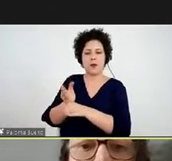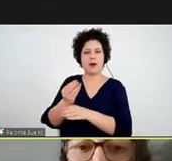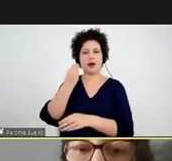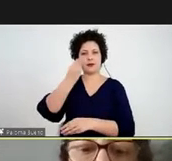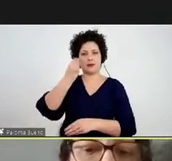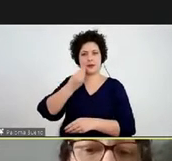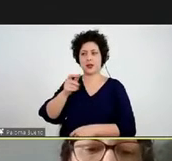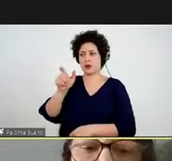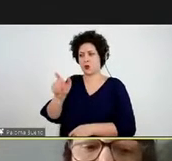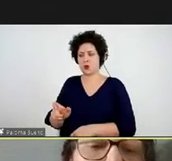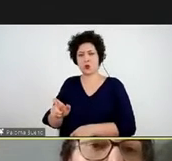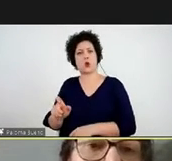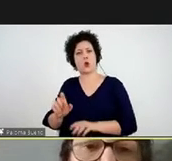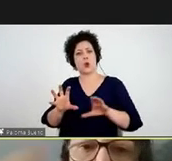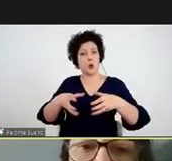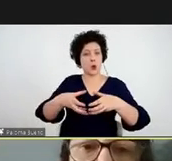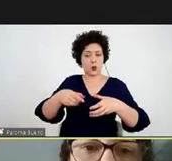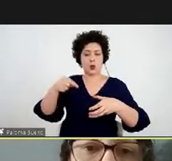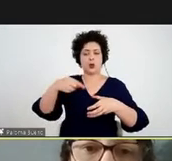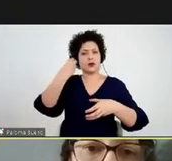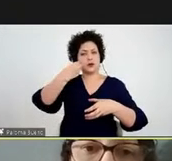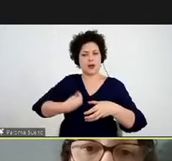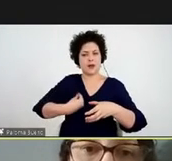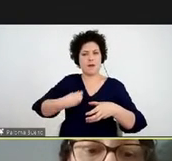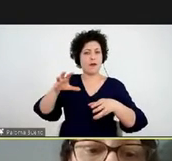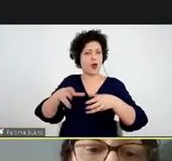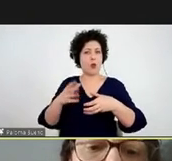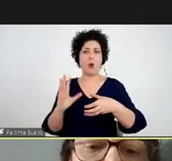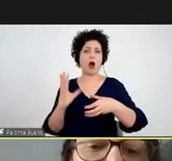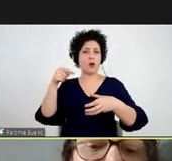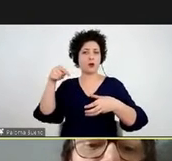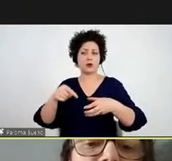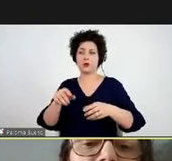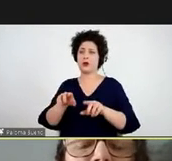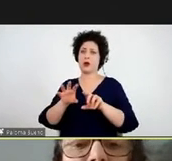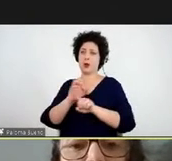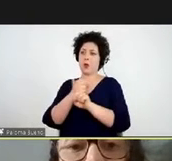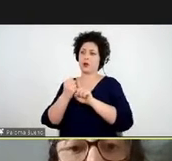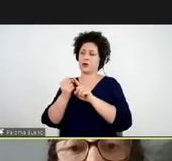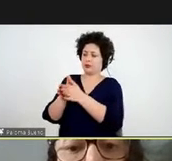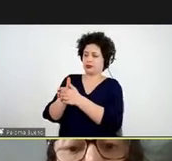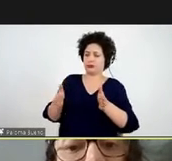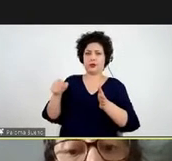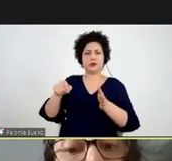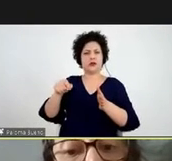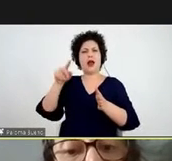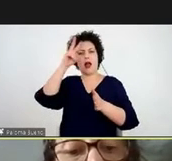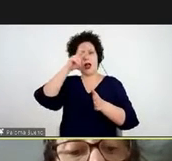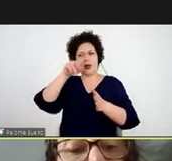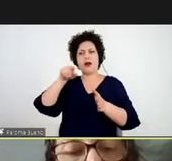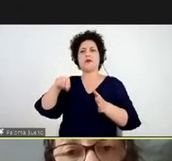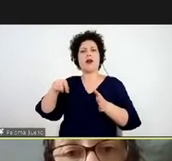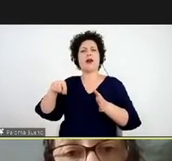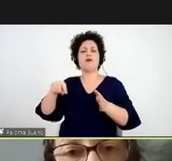uma pessoa, por um grupo de uma sociedade, e a memória, então, poderia, sim,